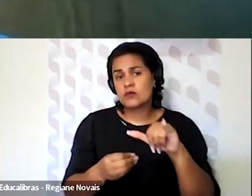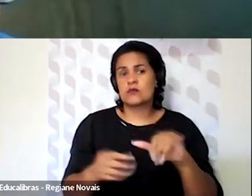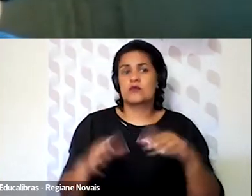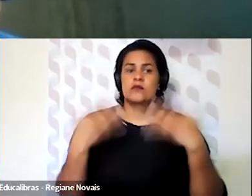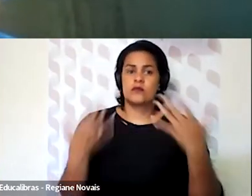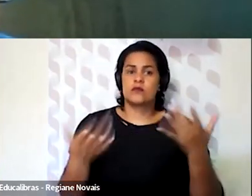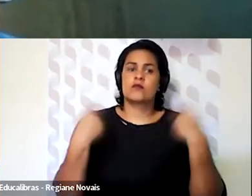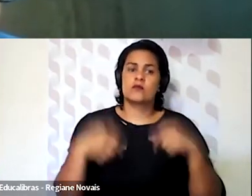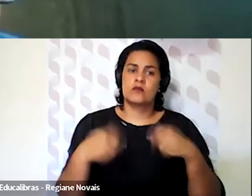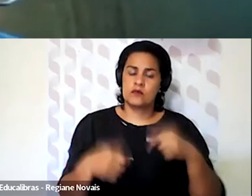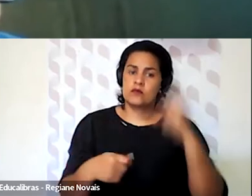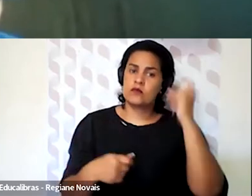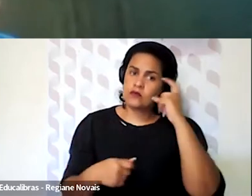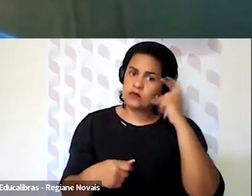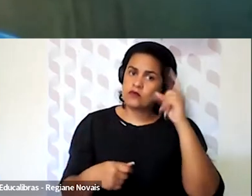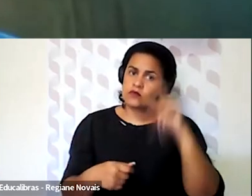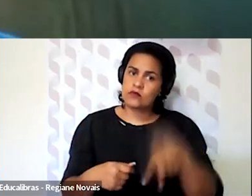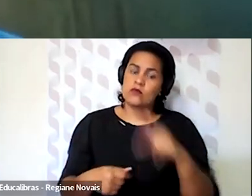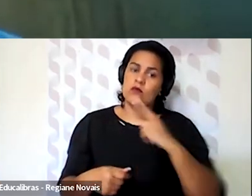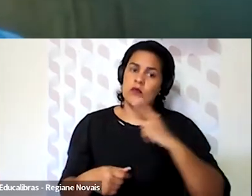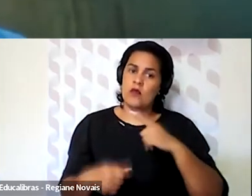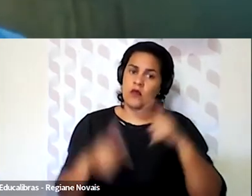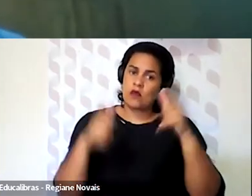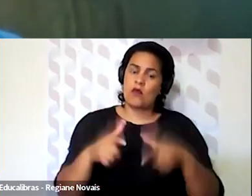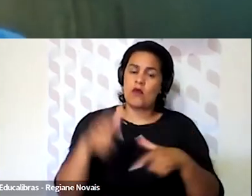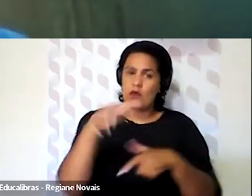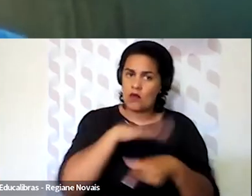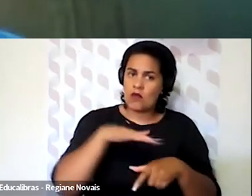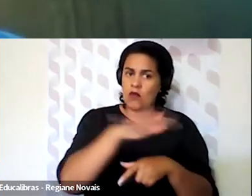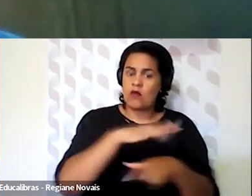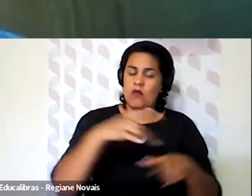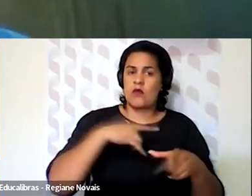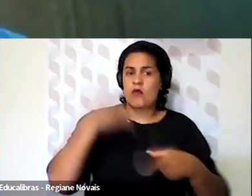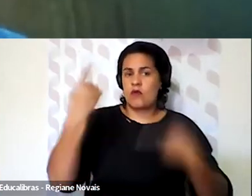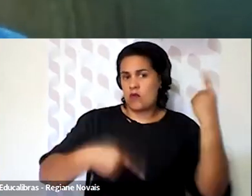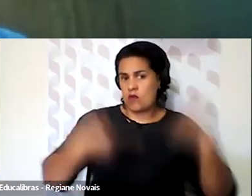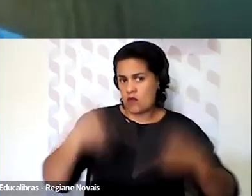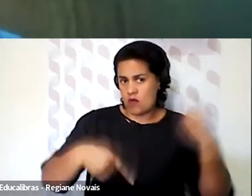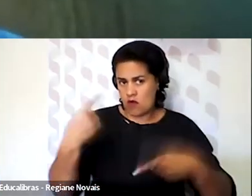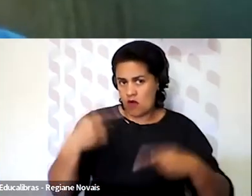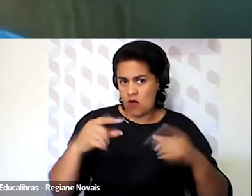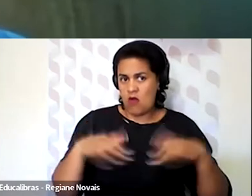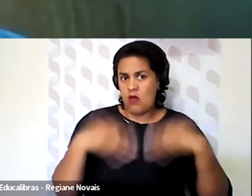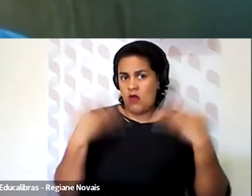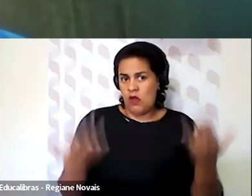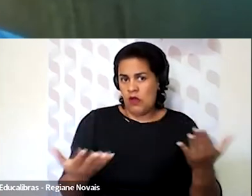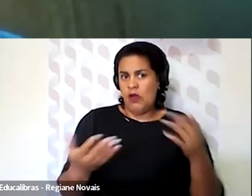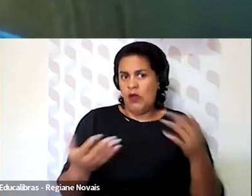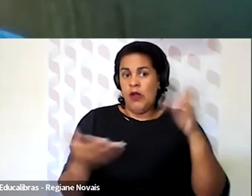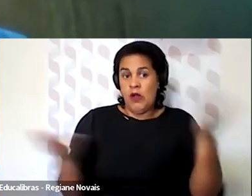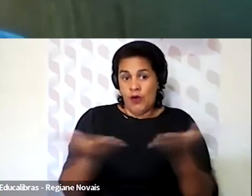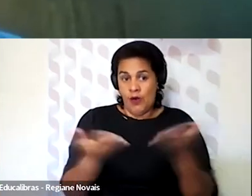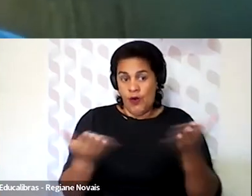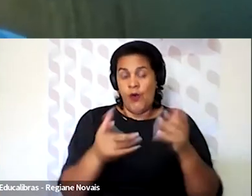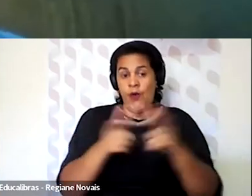também. Isso está em disputa, é um campo que está em disputa. E a maioria desses evangélicos hoje são negros e são mulheres, né? Só de